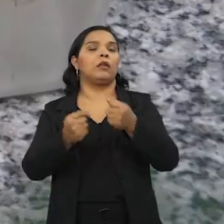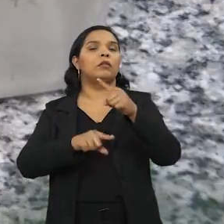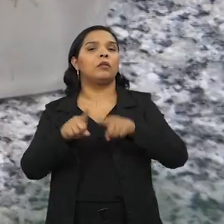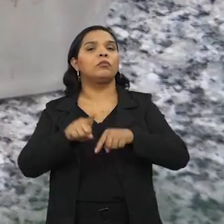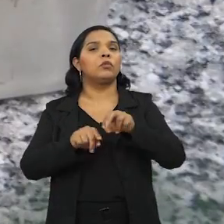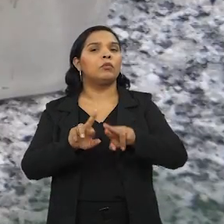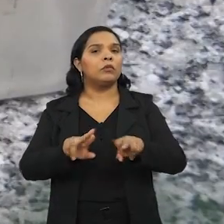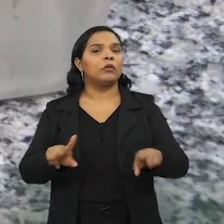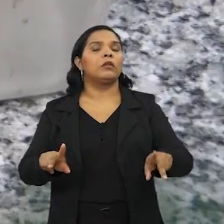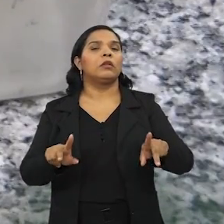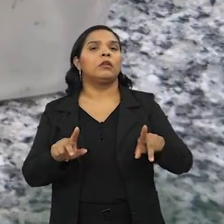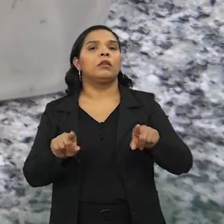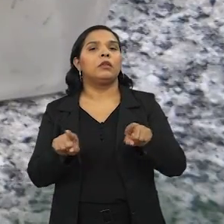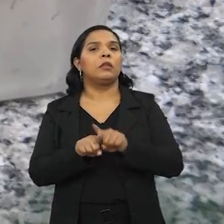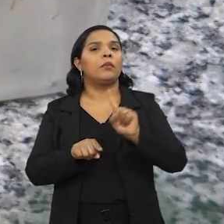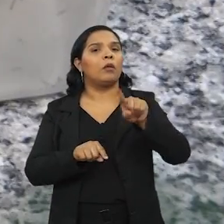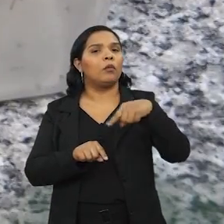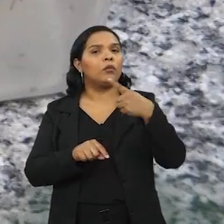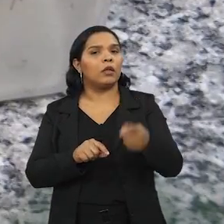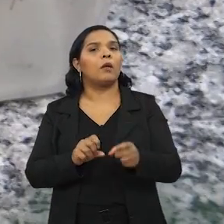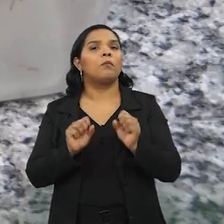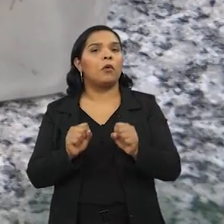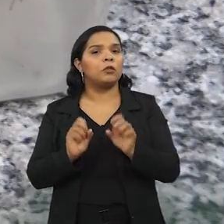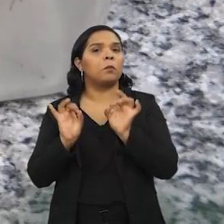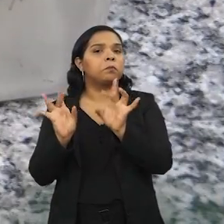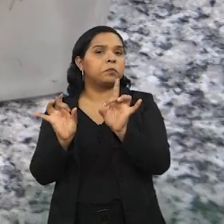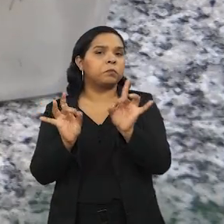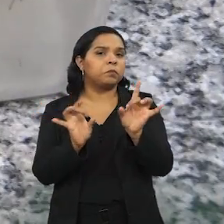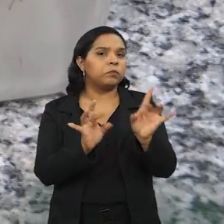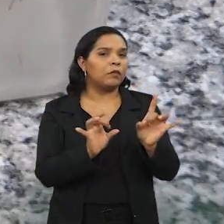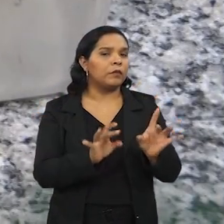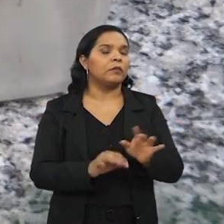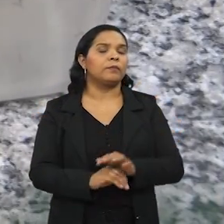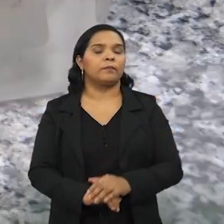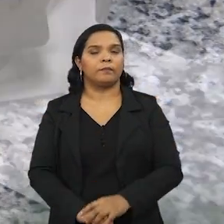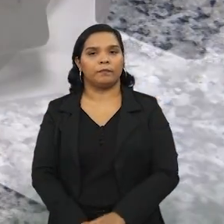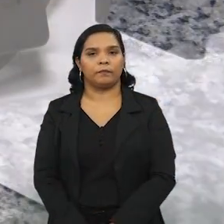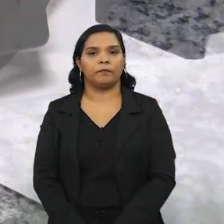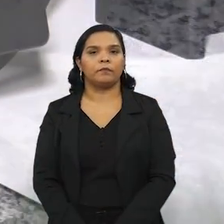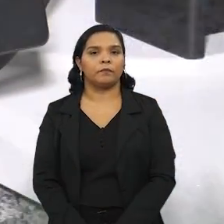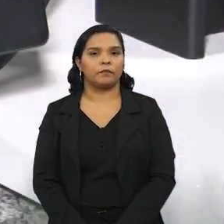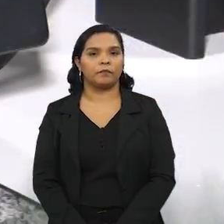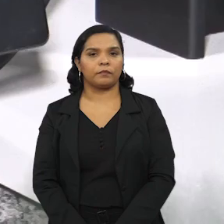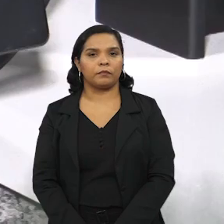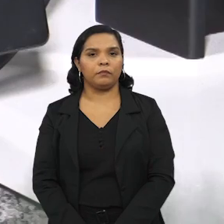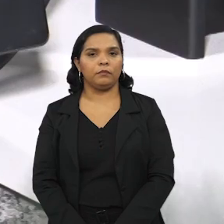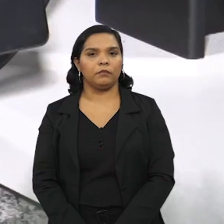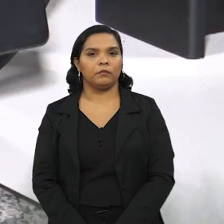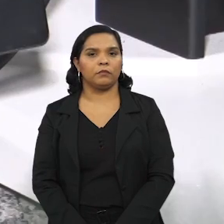a eficácia desses produtos e daqui a algum tempo colocar esses produtos no mercado.